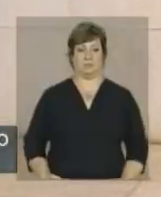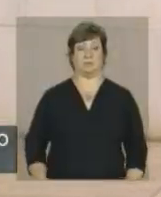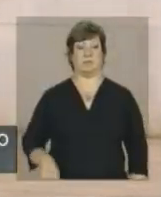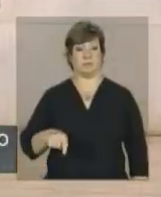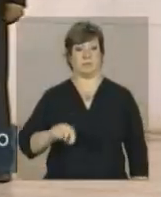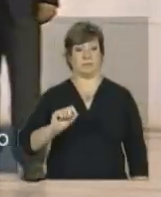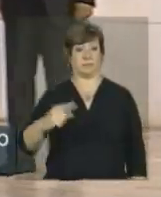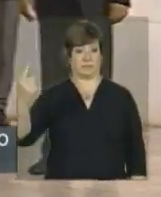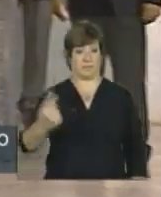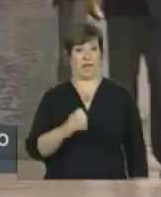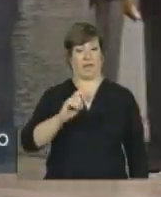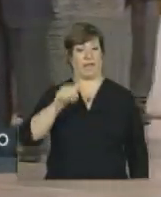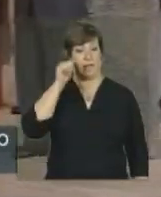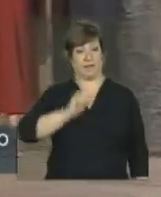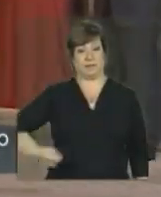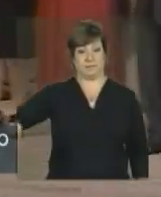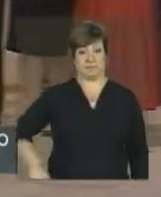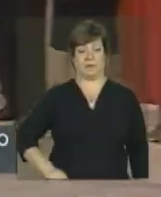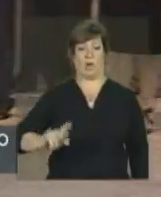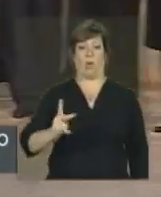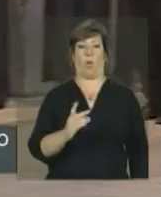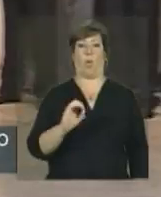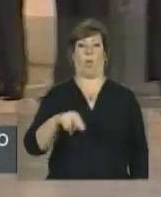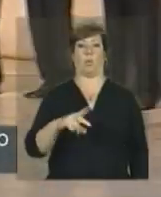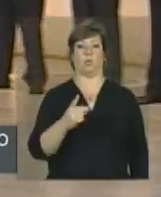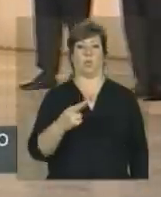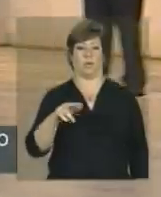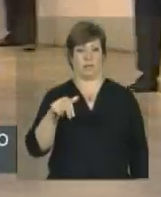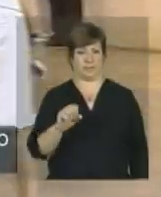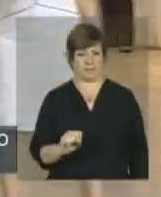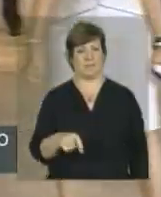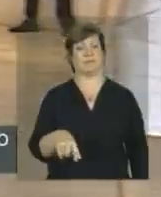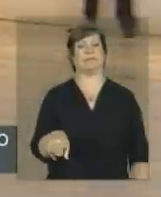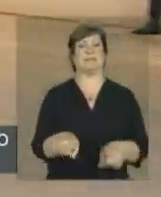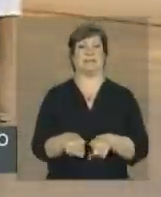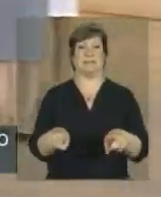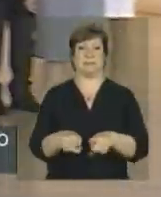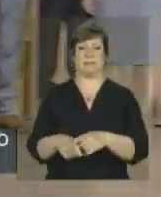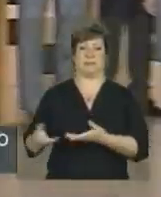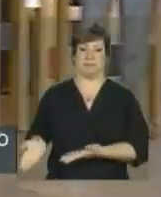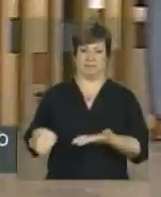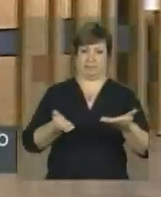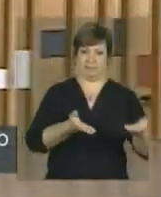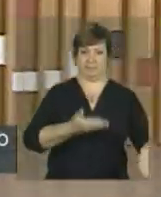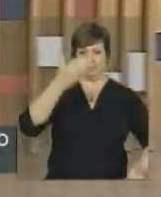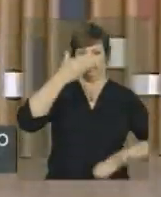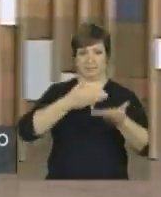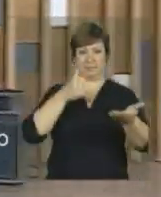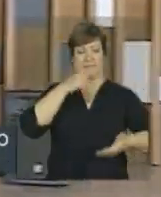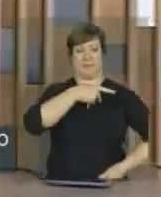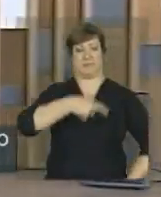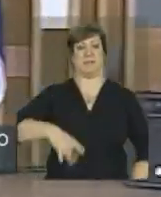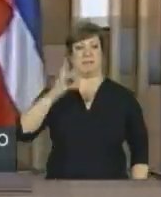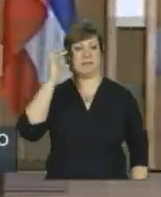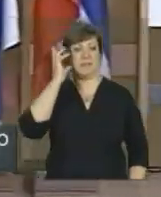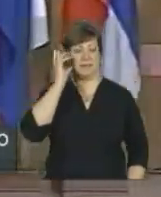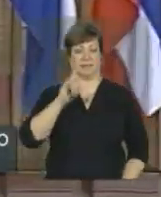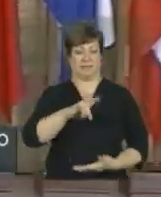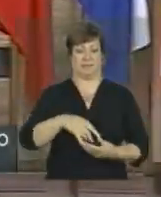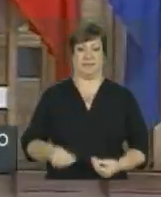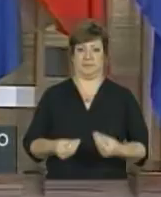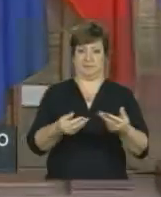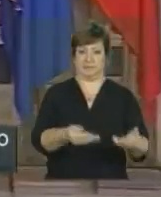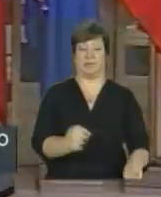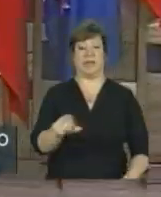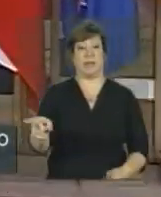Esta é a embaixadora de Honduras, que também se apresenta à presidenta Dilma Rousseff. É a primeira